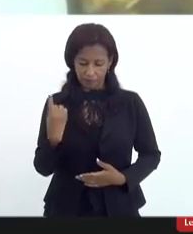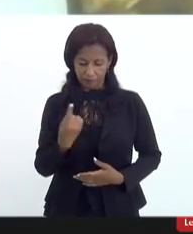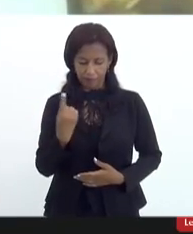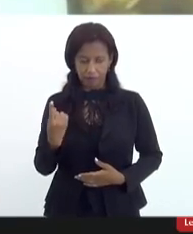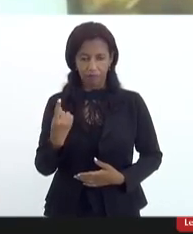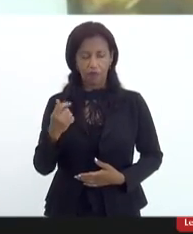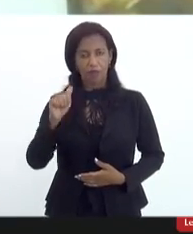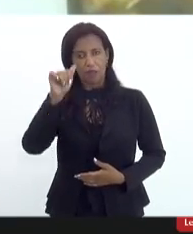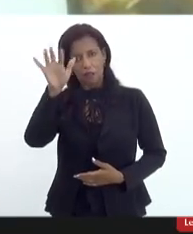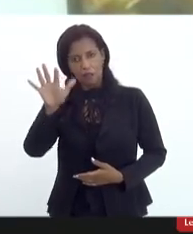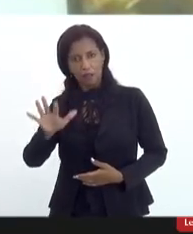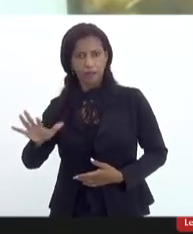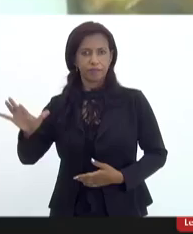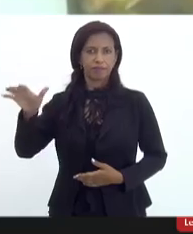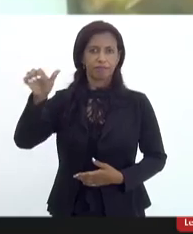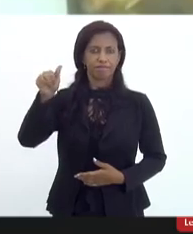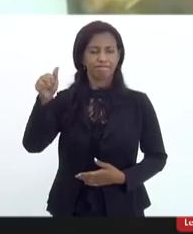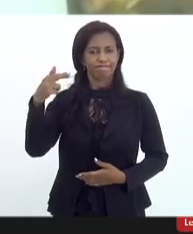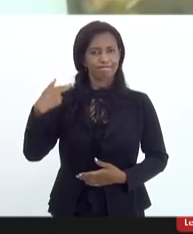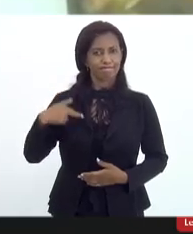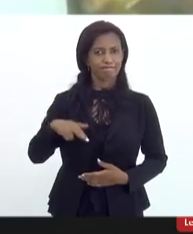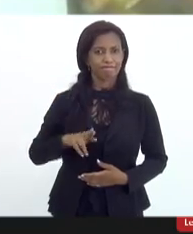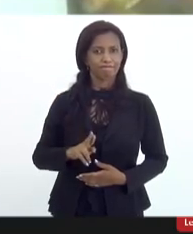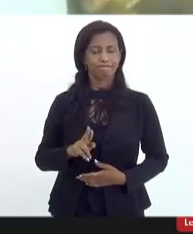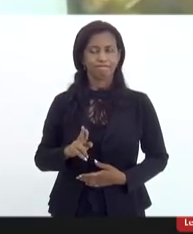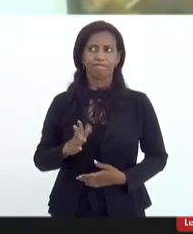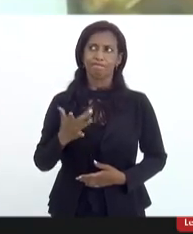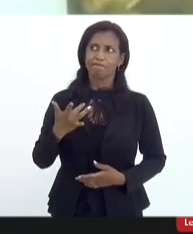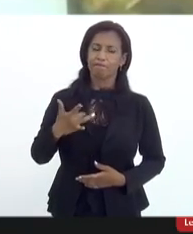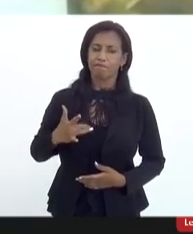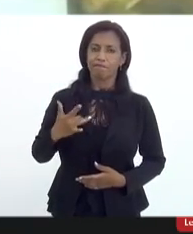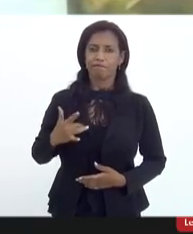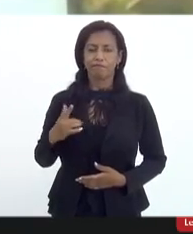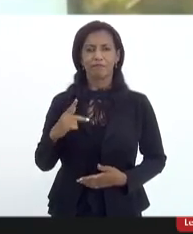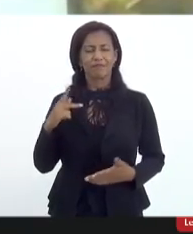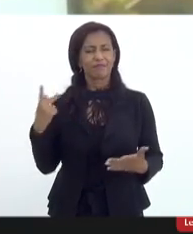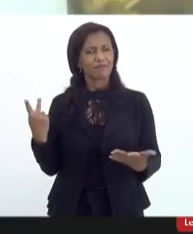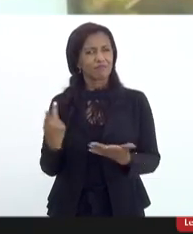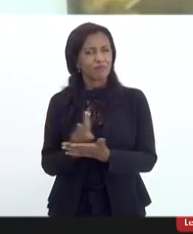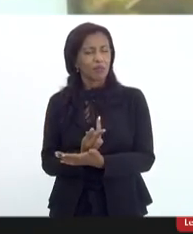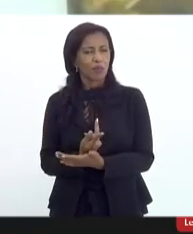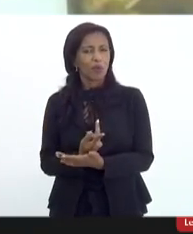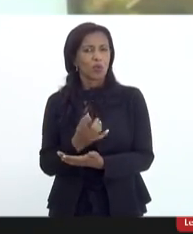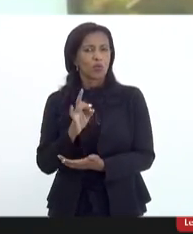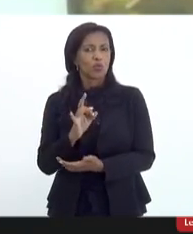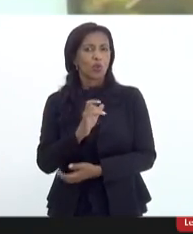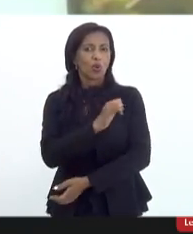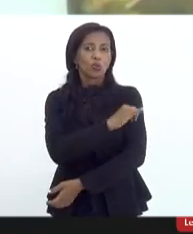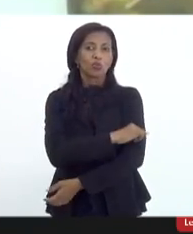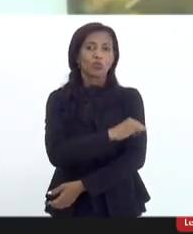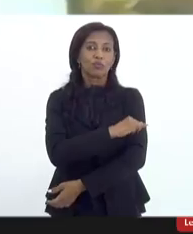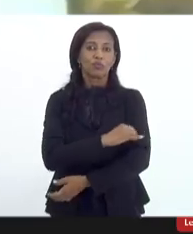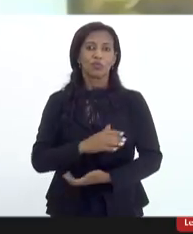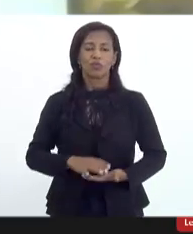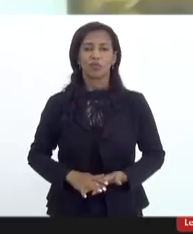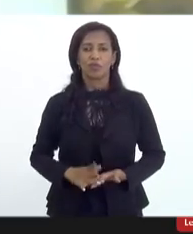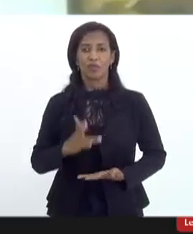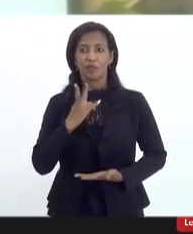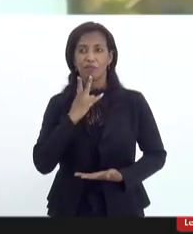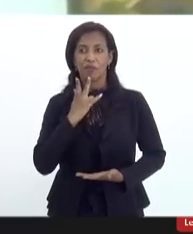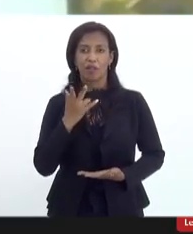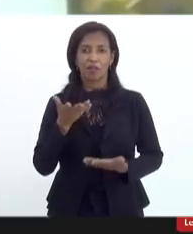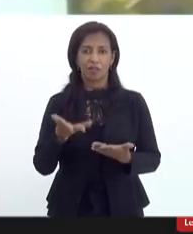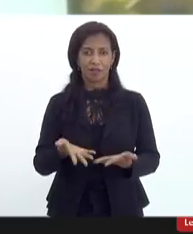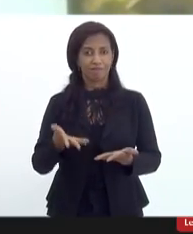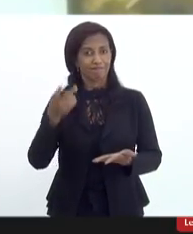matriz africana. É uma pena de estar acontecendo apenas no Rio de Janeiro, falo aqui